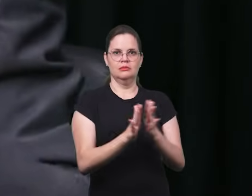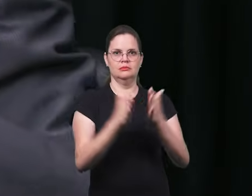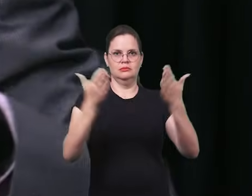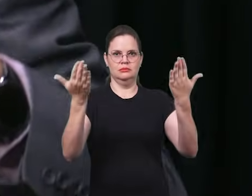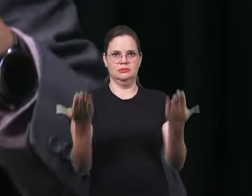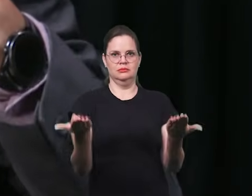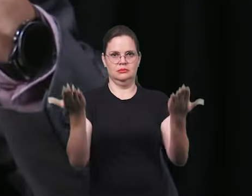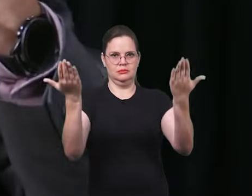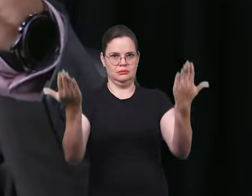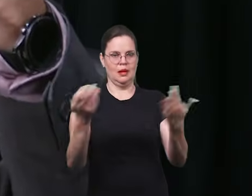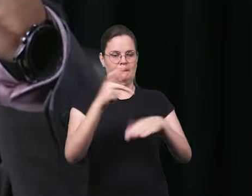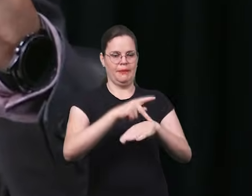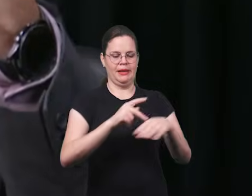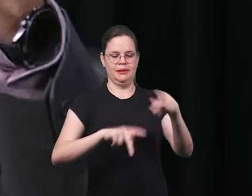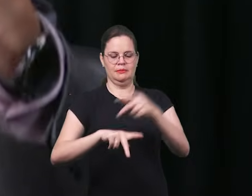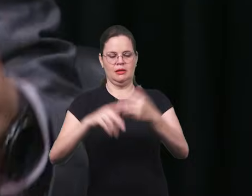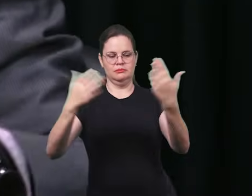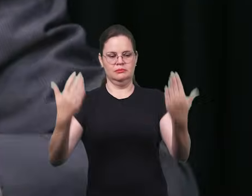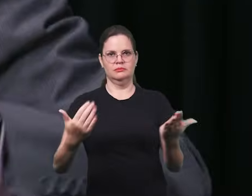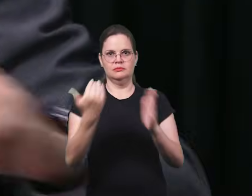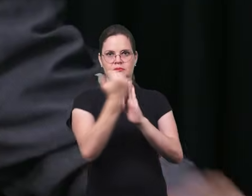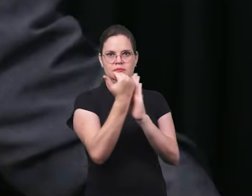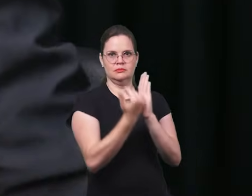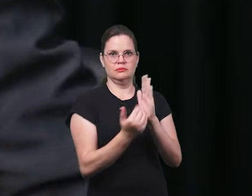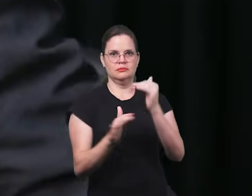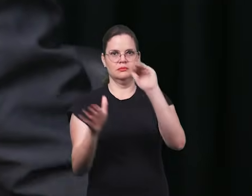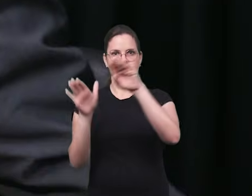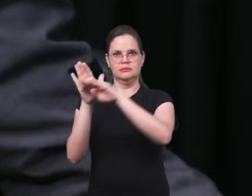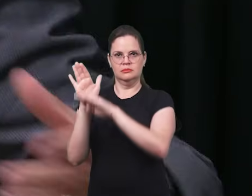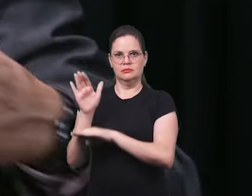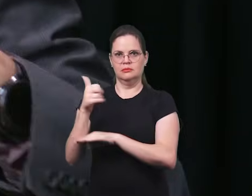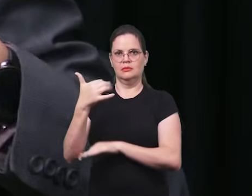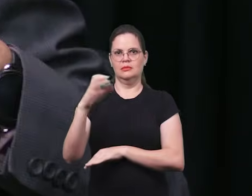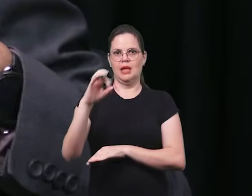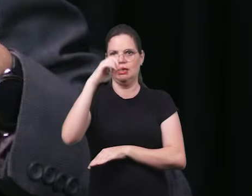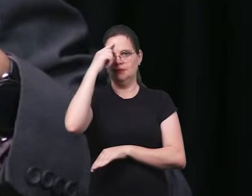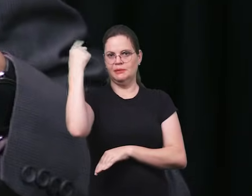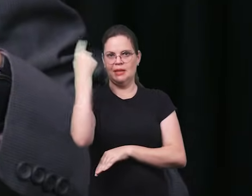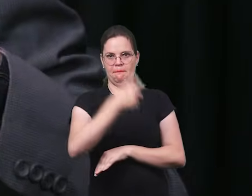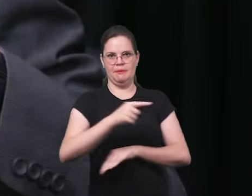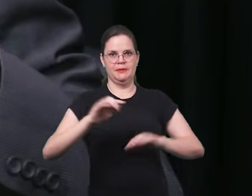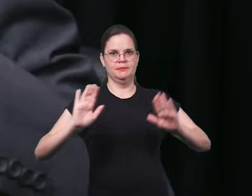né? Quando esses 10 mandamentos eles foram